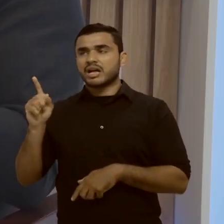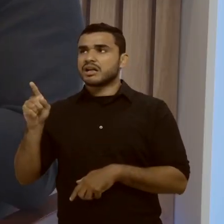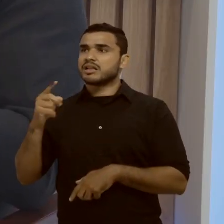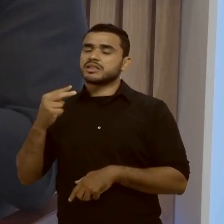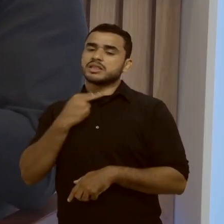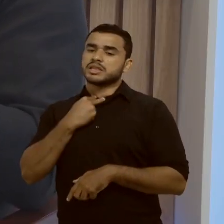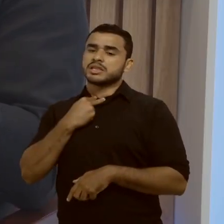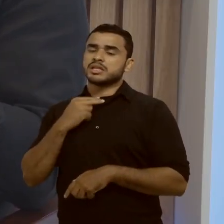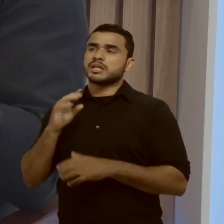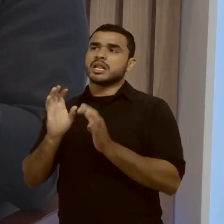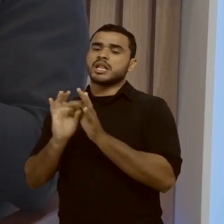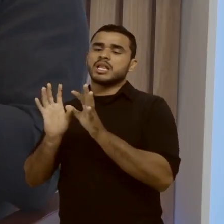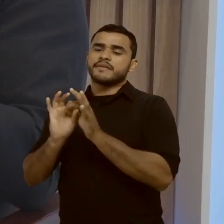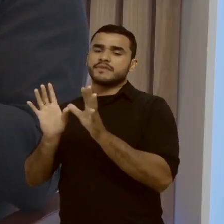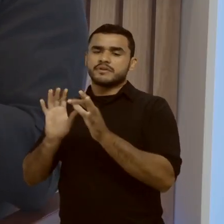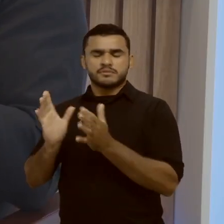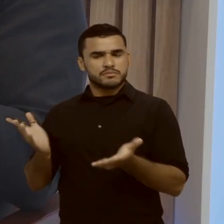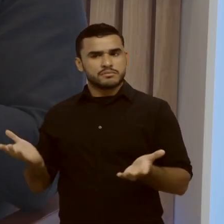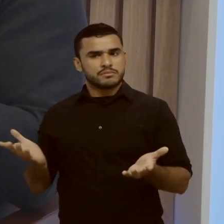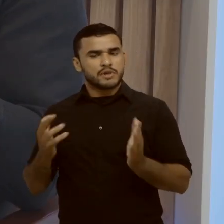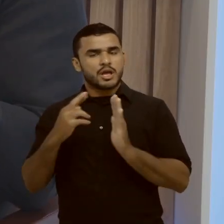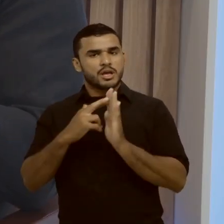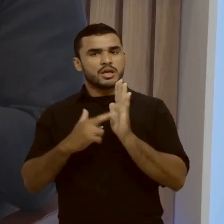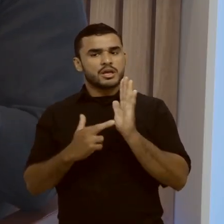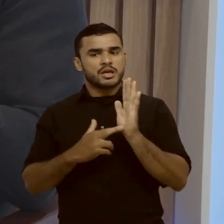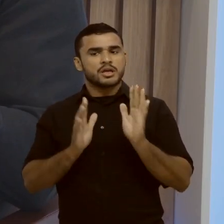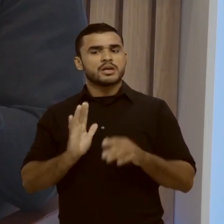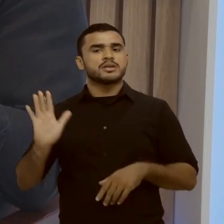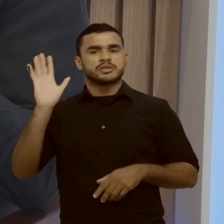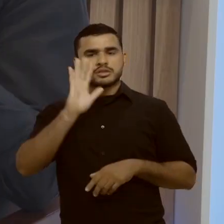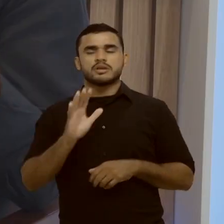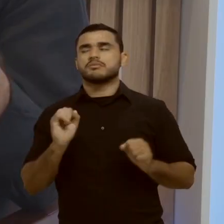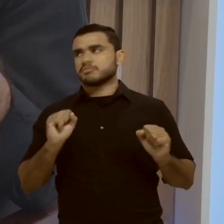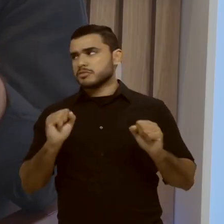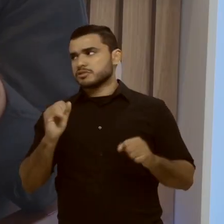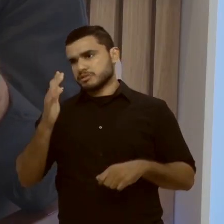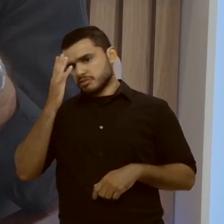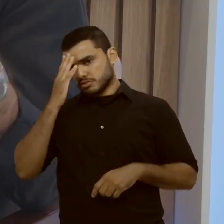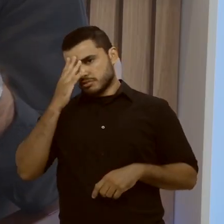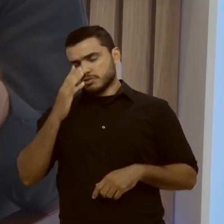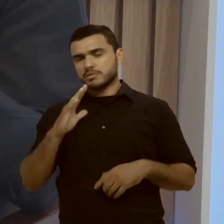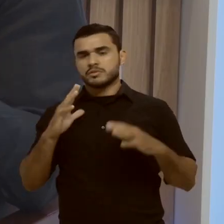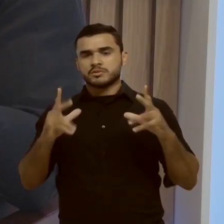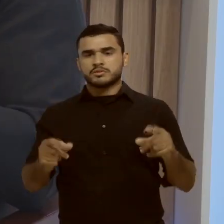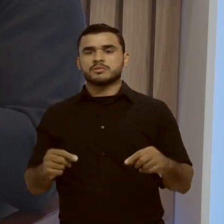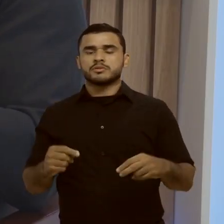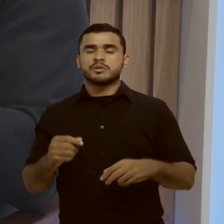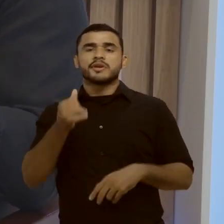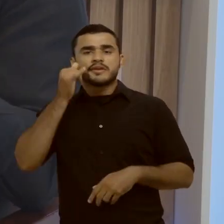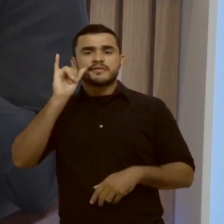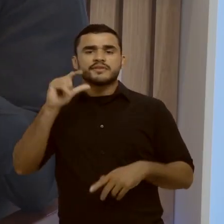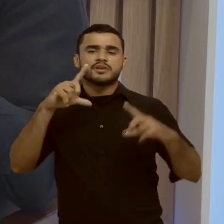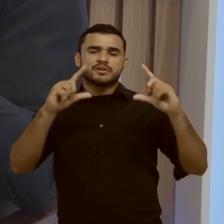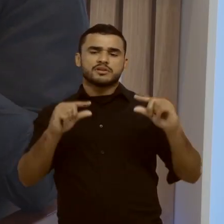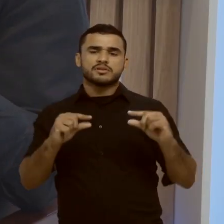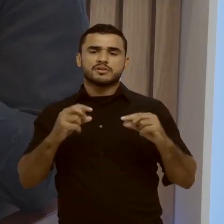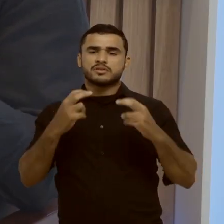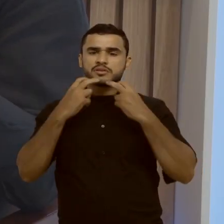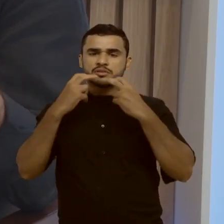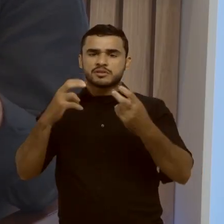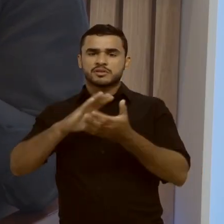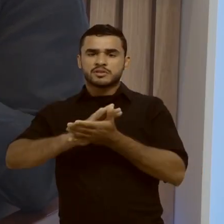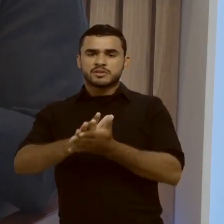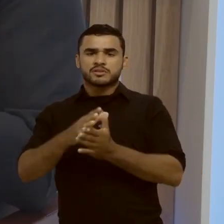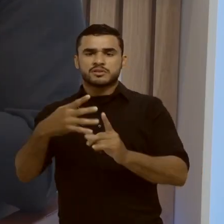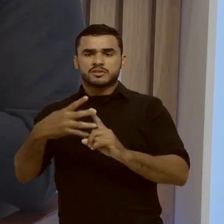isso aconteça. Aí sim, pode ser que a gente veja a diminuição dos gestos e gritos homofóbicos ou preconceituosos de uma